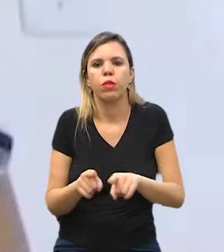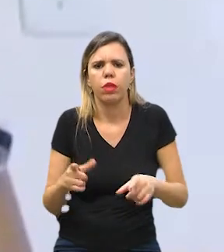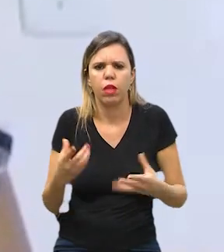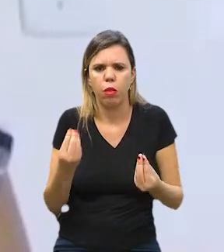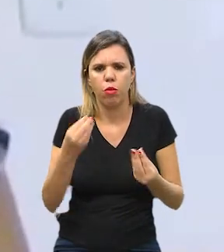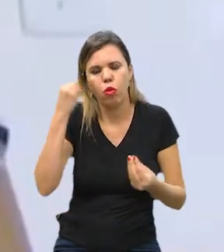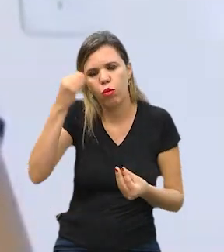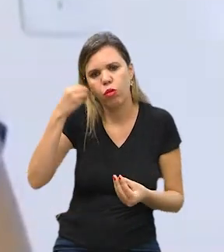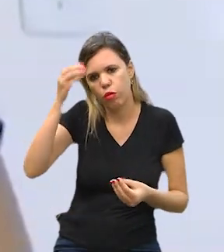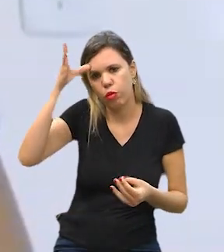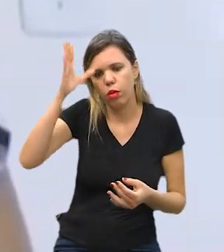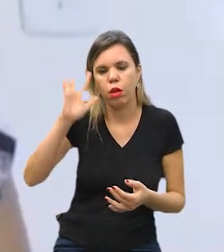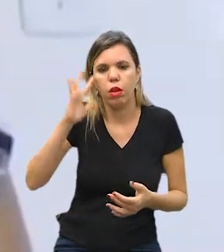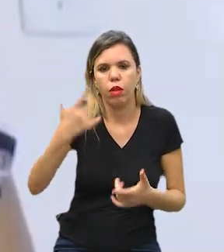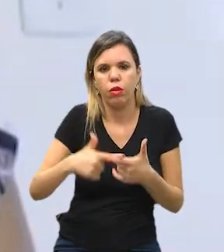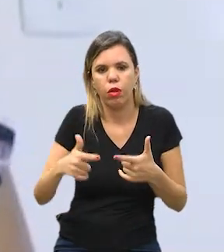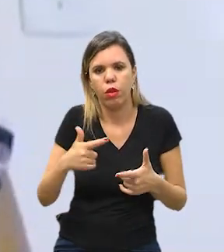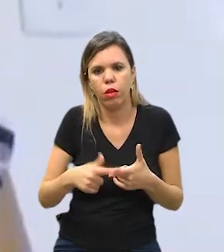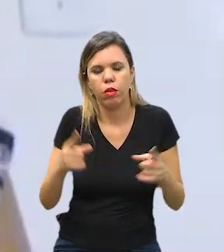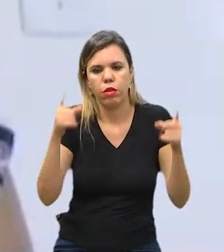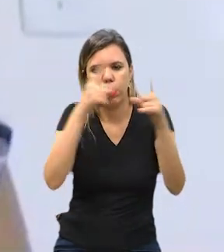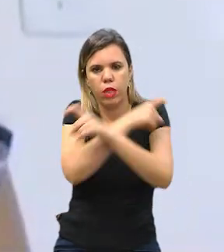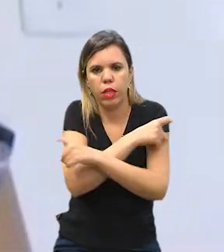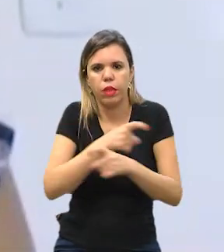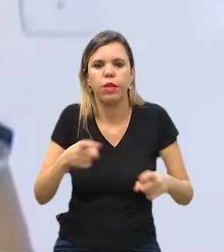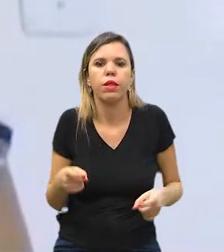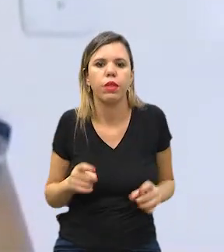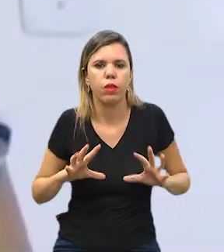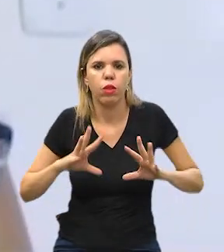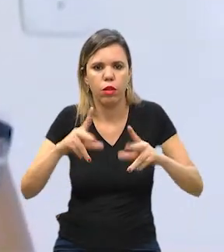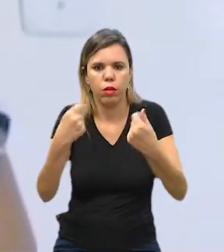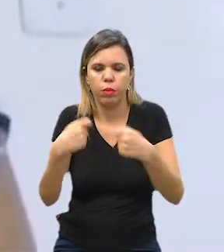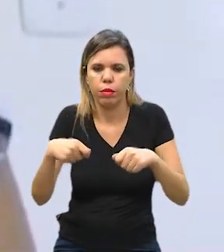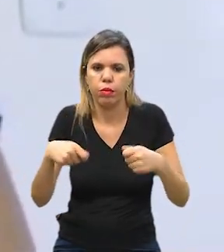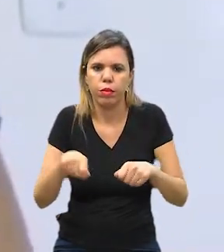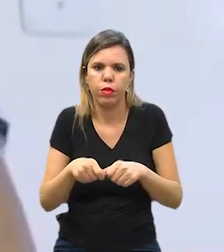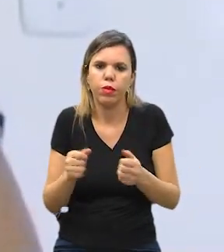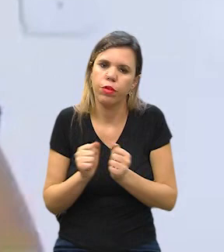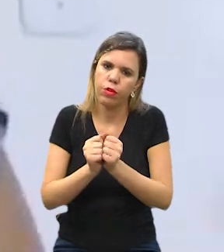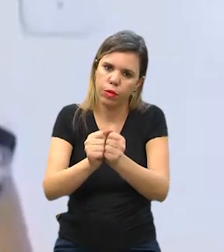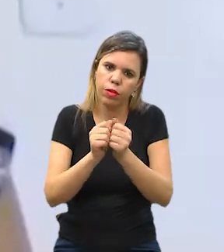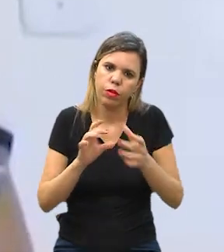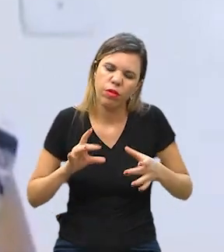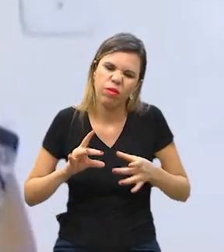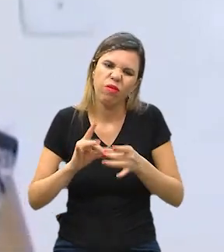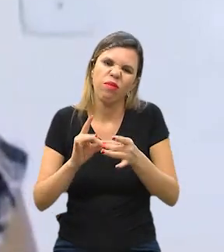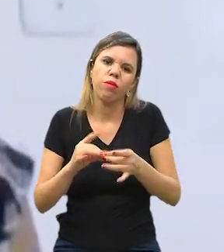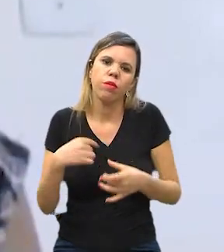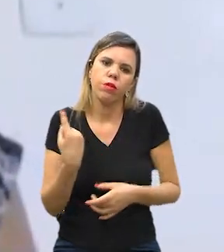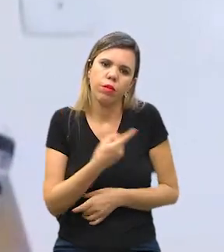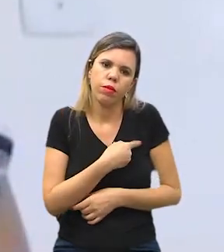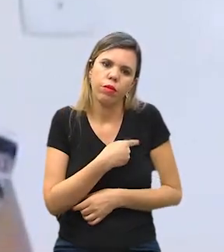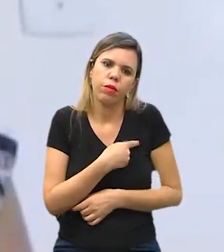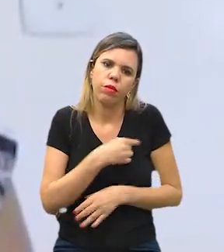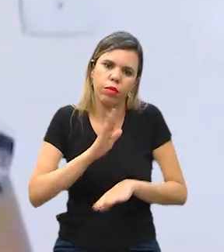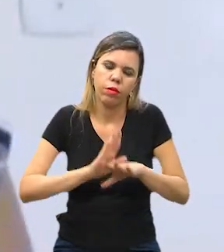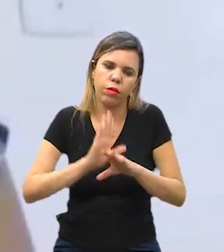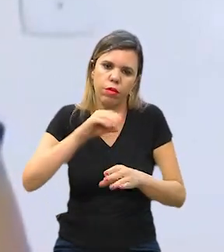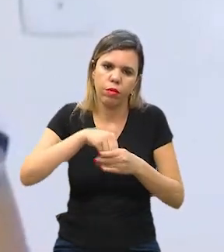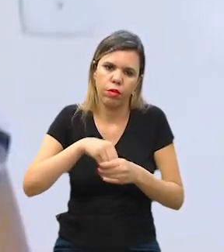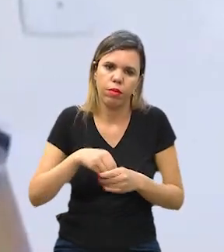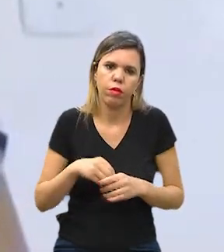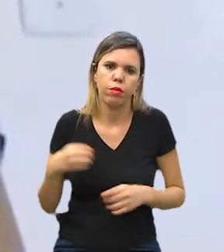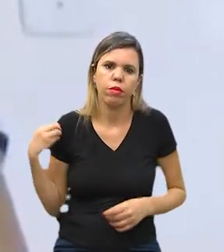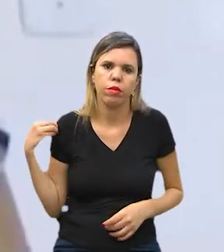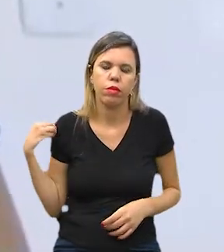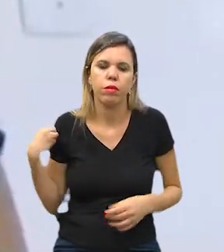das próprias comunidades existem muito saber. Então, para resolver problemas complexos, a gente precisa que todo mundo venha junto com a gente, né? Nós somos